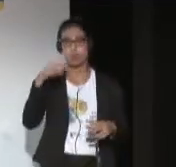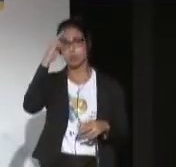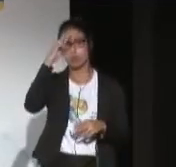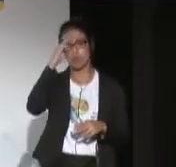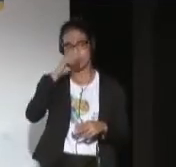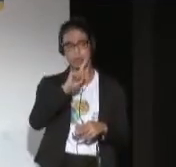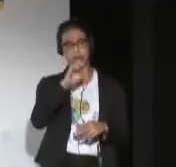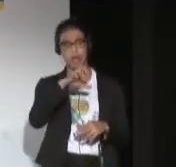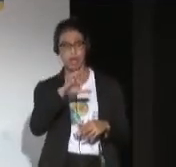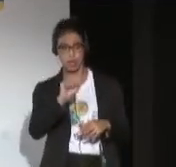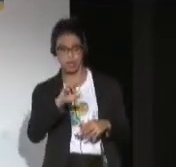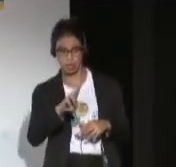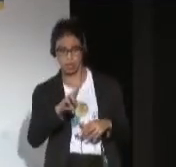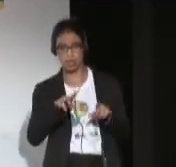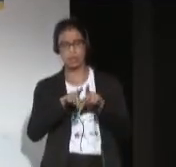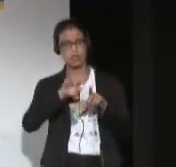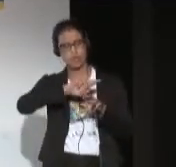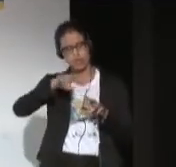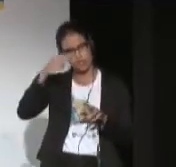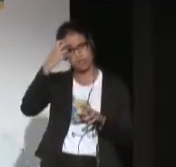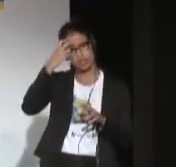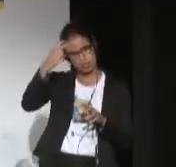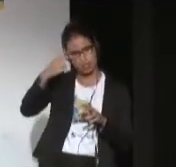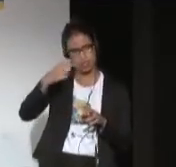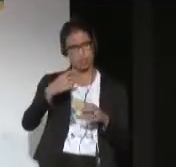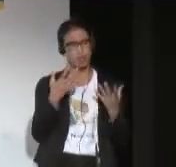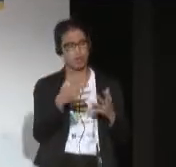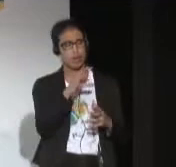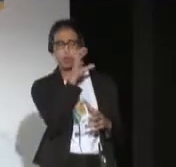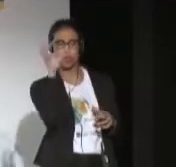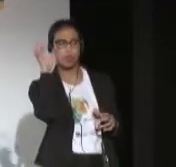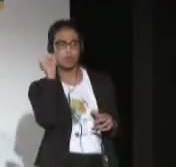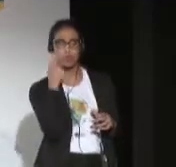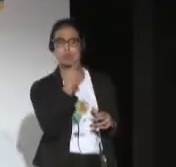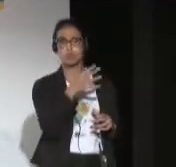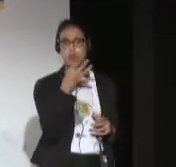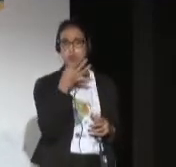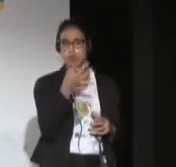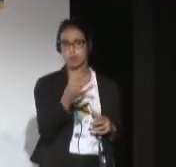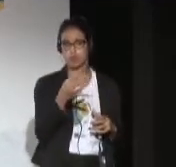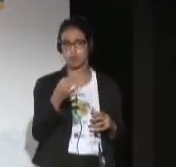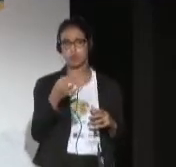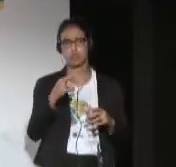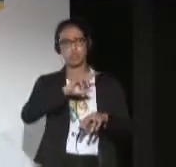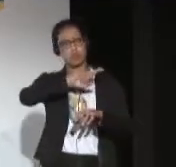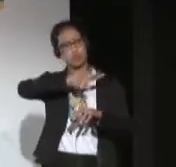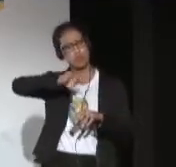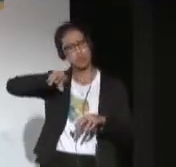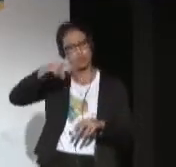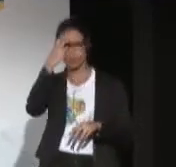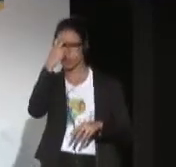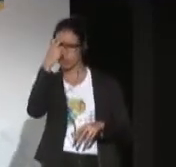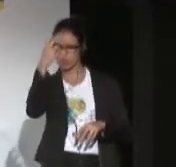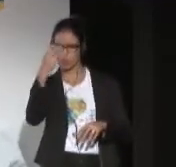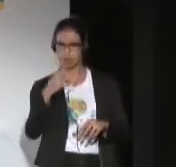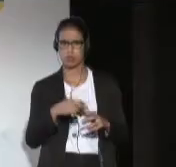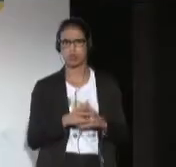múltiplas inteligências. Gostaria de ouvir a sua opinião sobre essa visão de múltiplas